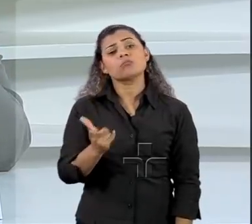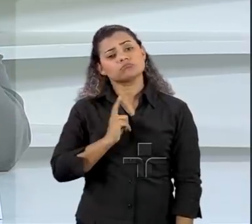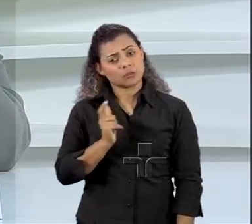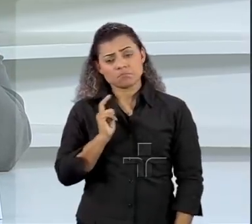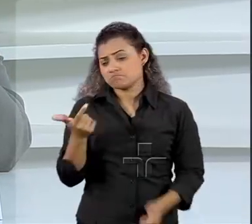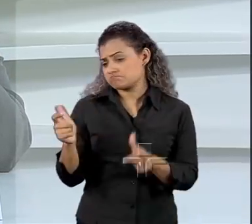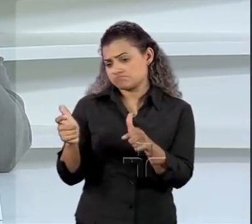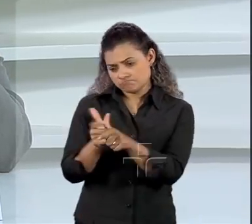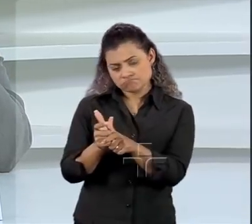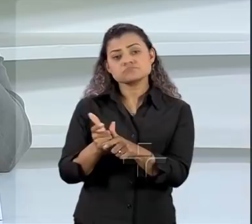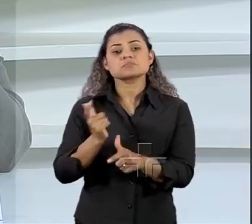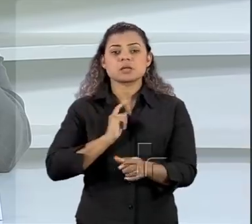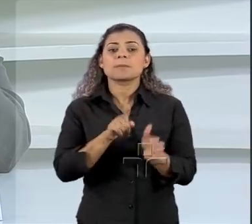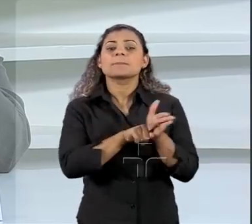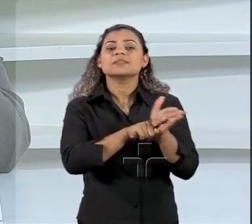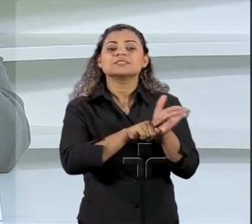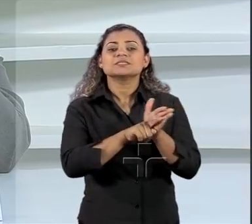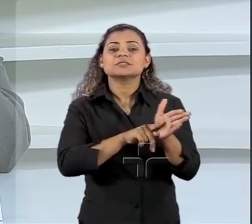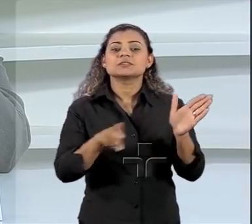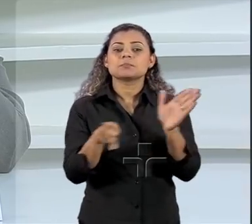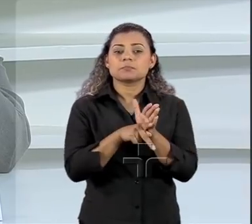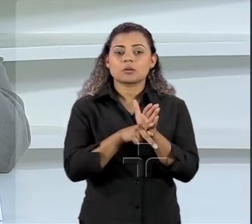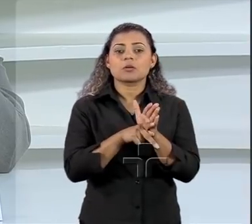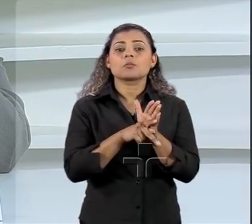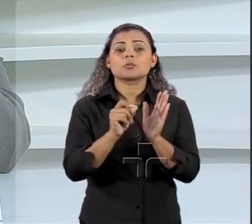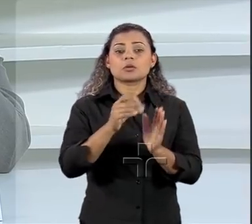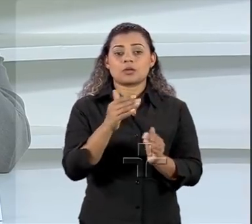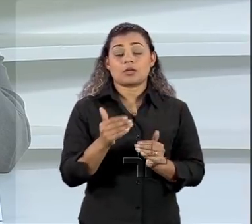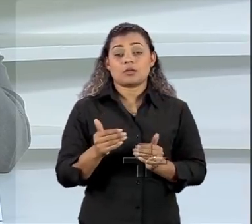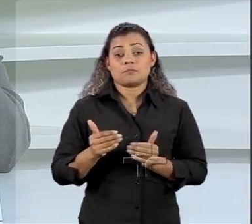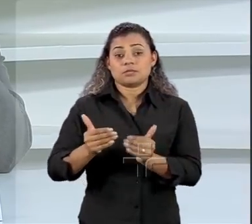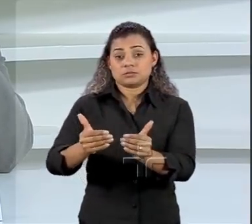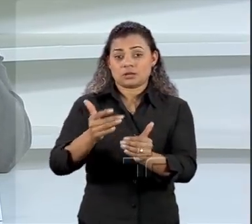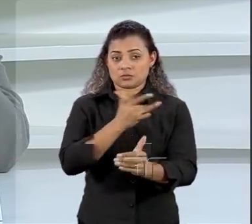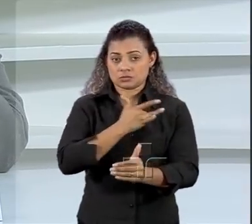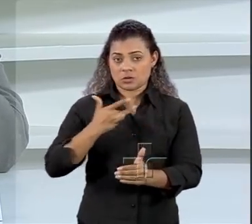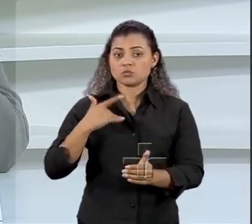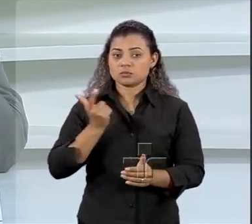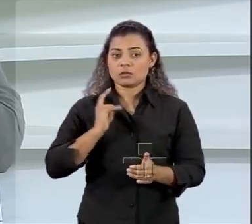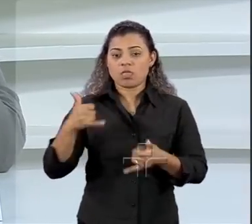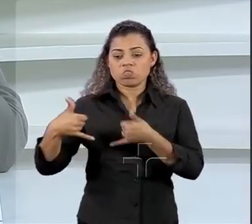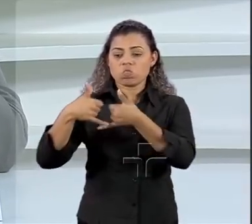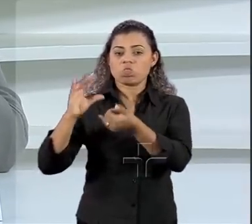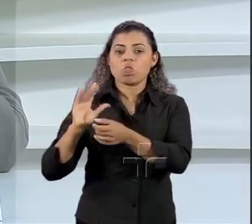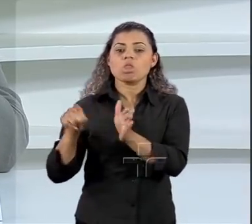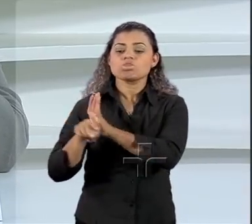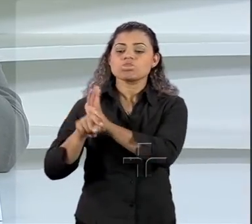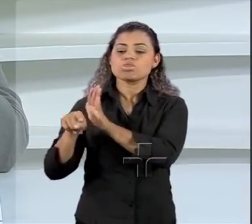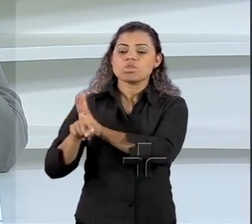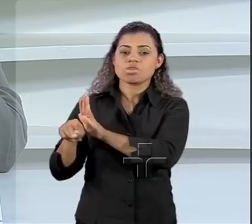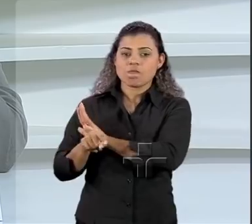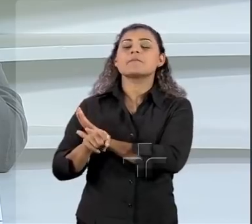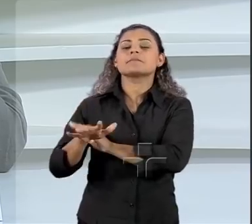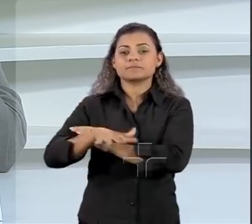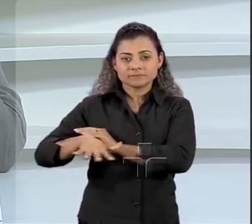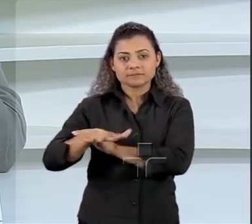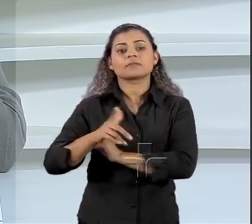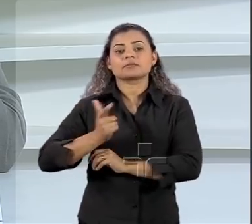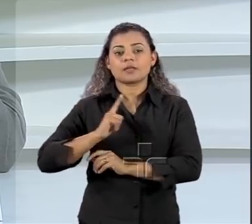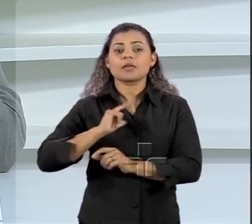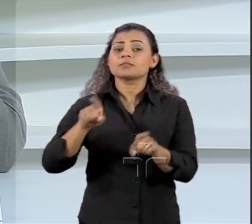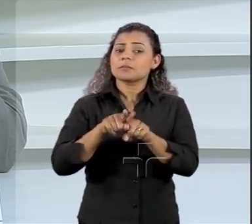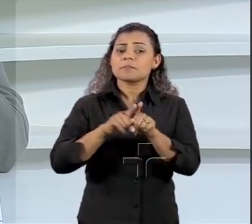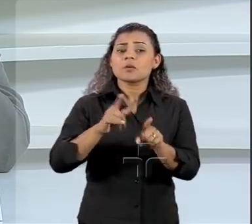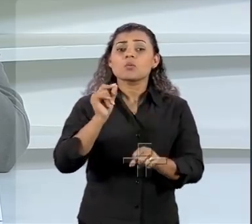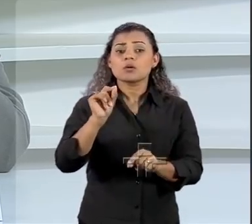é a pesquisa de inquérito telefônico do Ministério da Saúde, e a gente vê acontecer exatamente o oposto com o álcool,